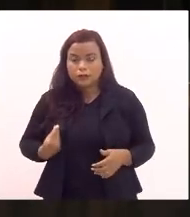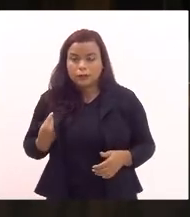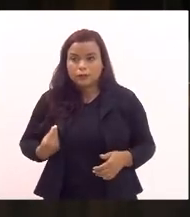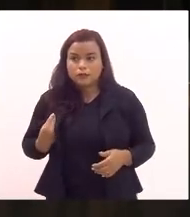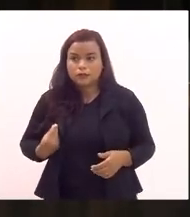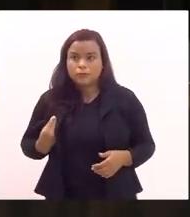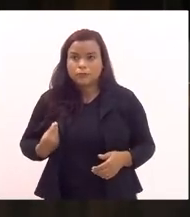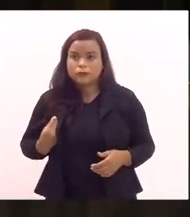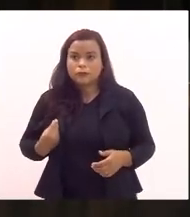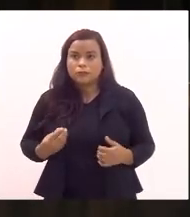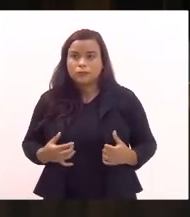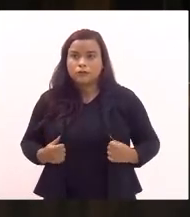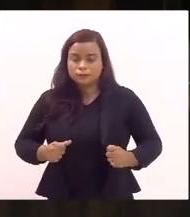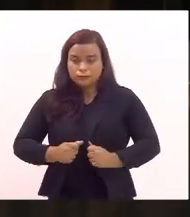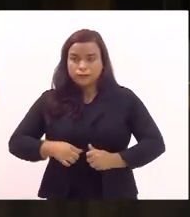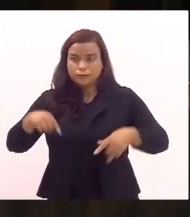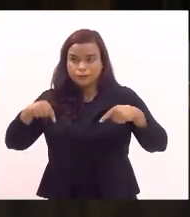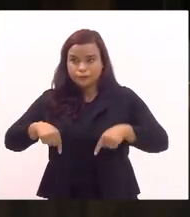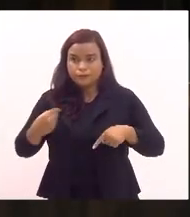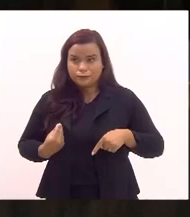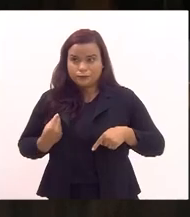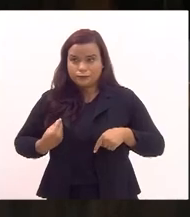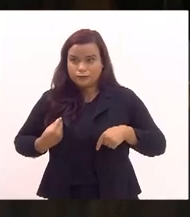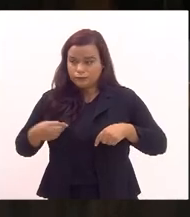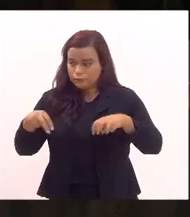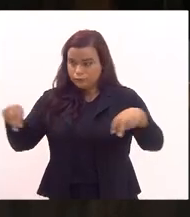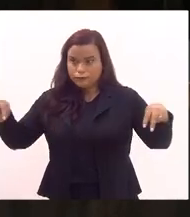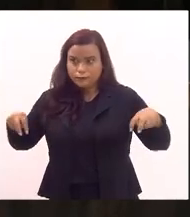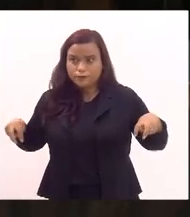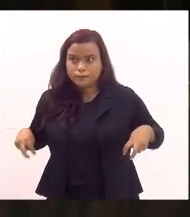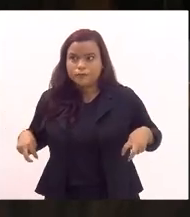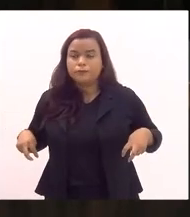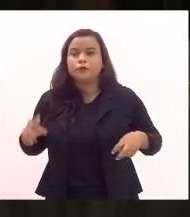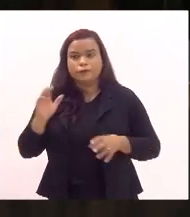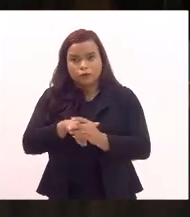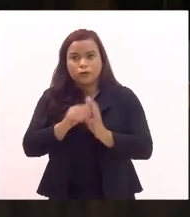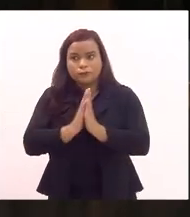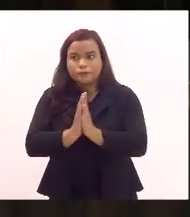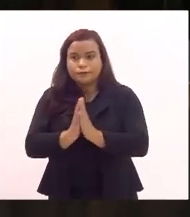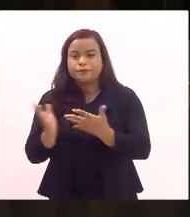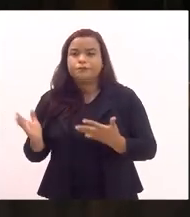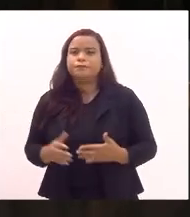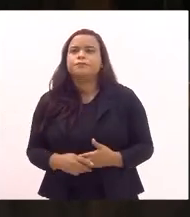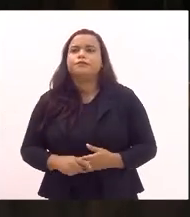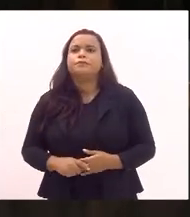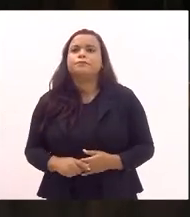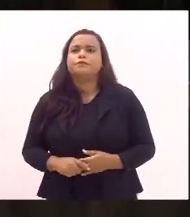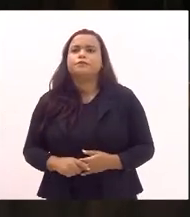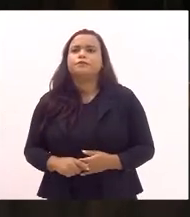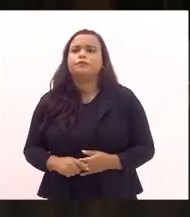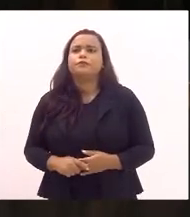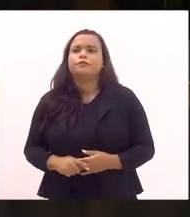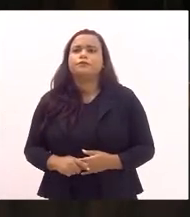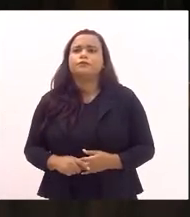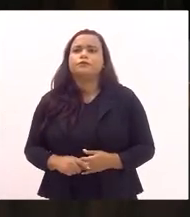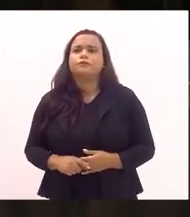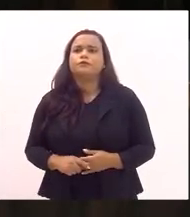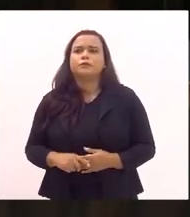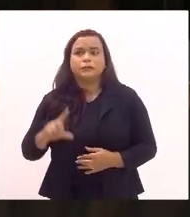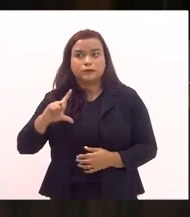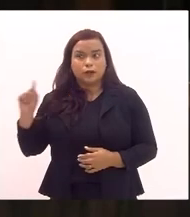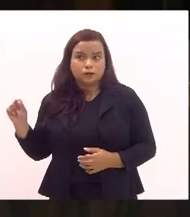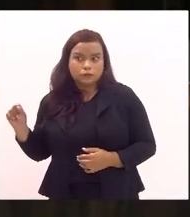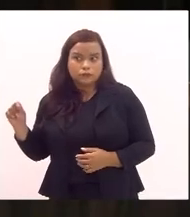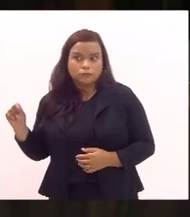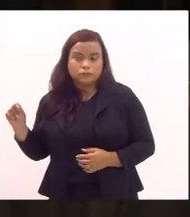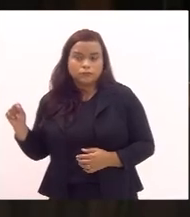estando no ambiente do plenário nas laterais favor votar uma coisa sair do